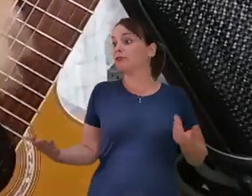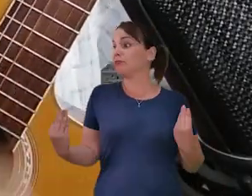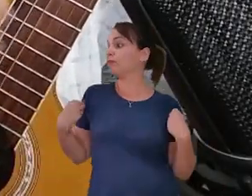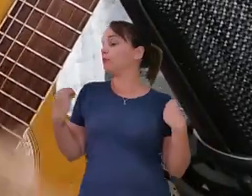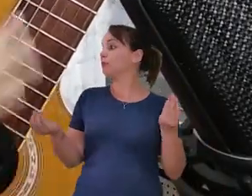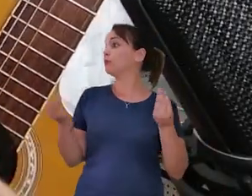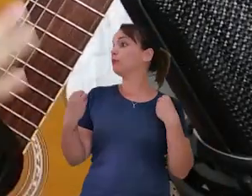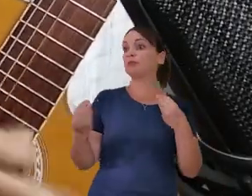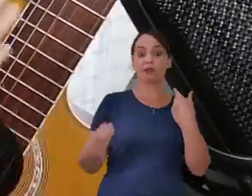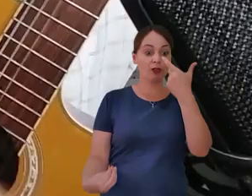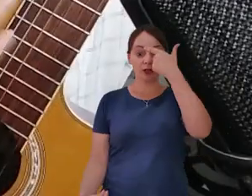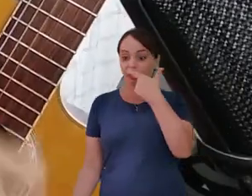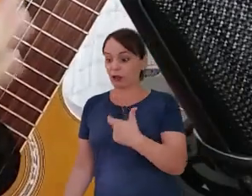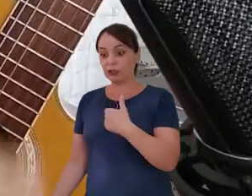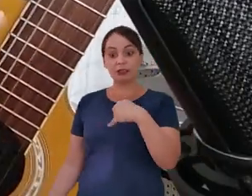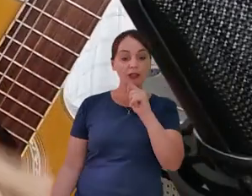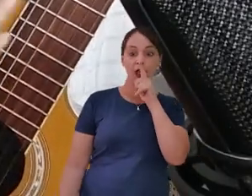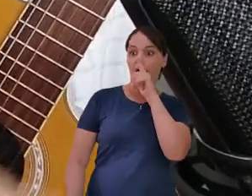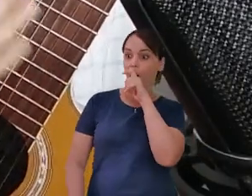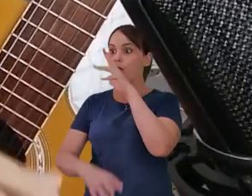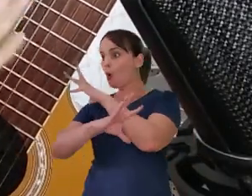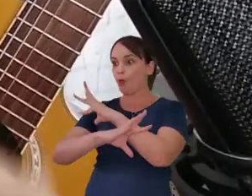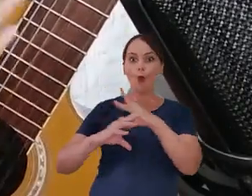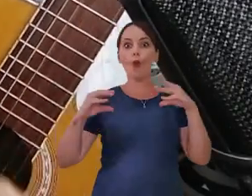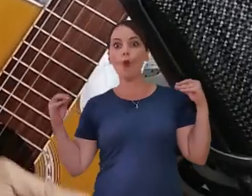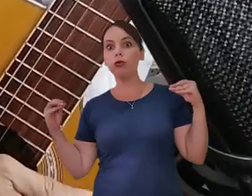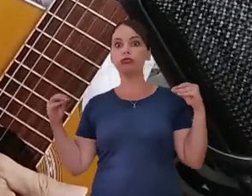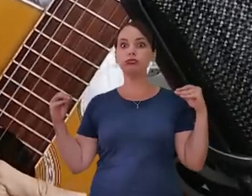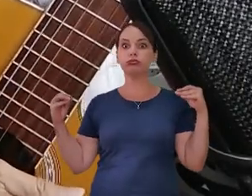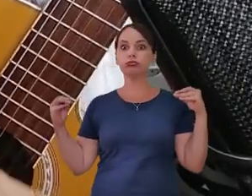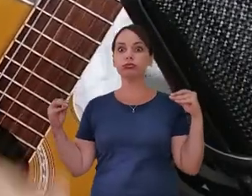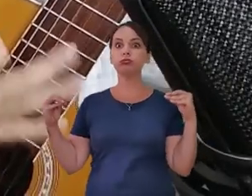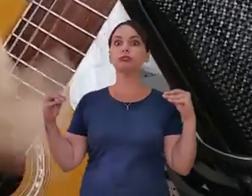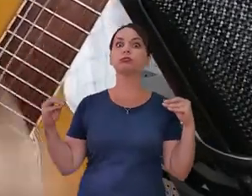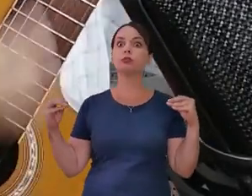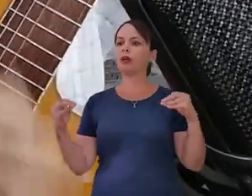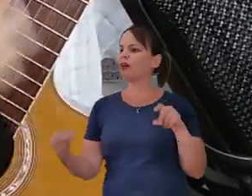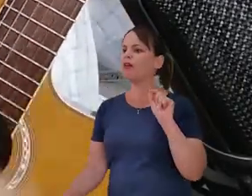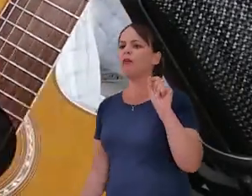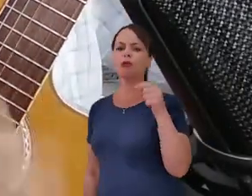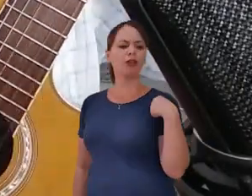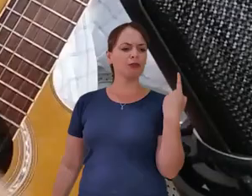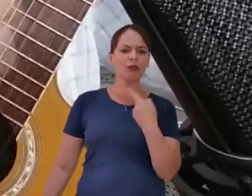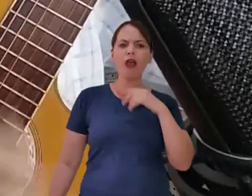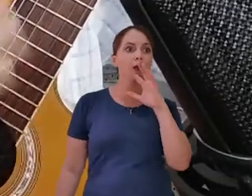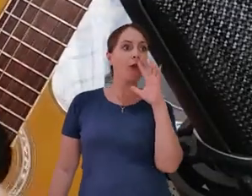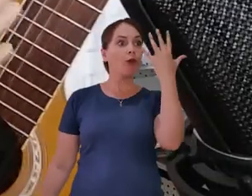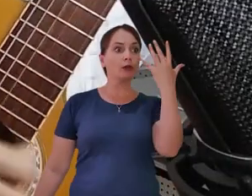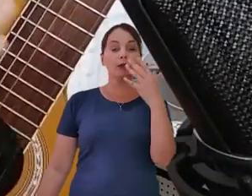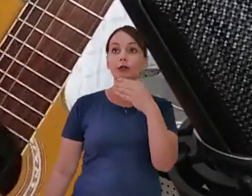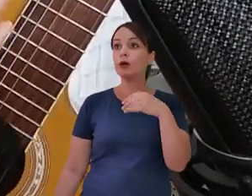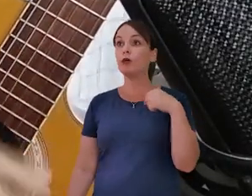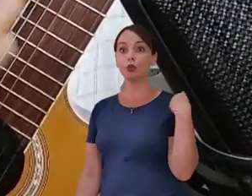O que seria de nós se a água de repente sumisse do mapa? O que seria